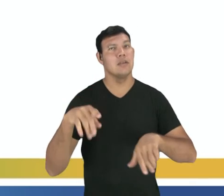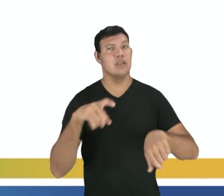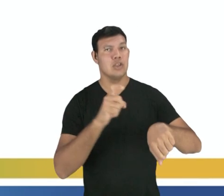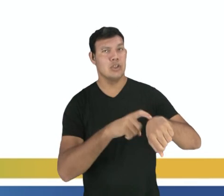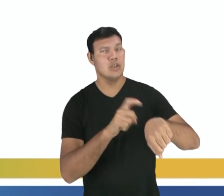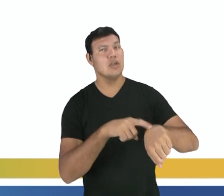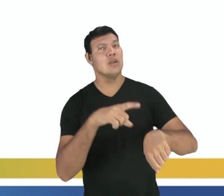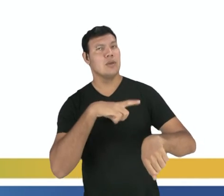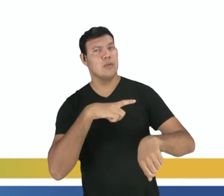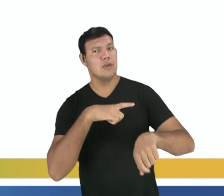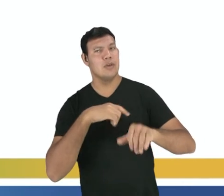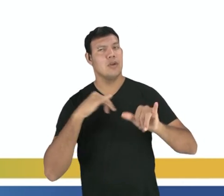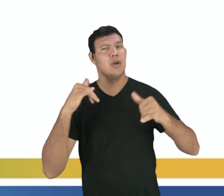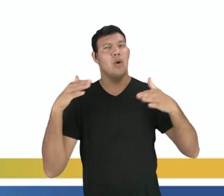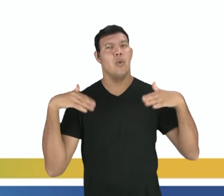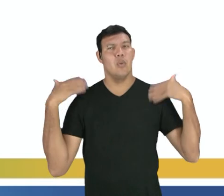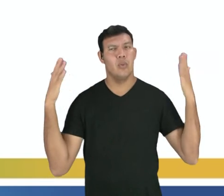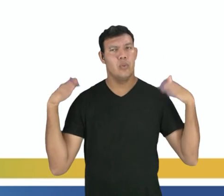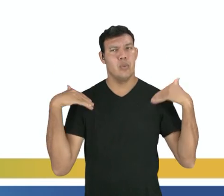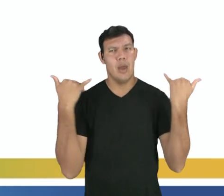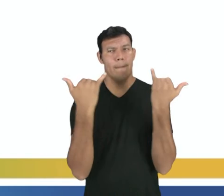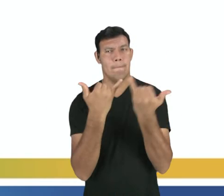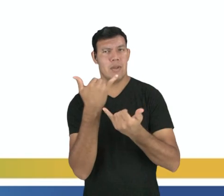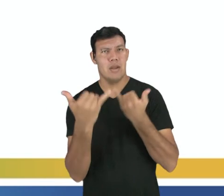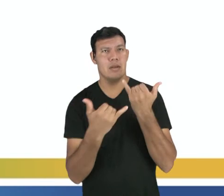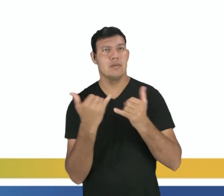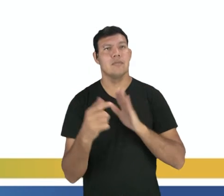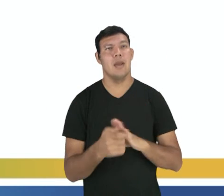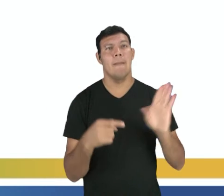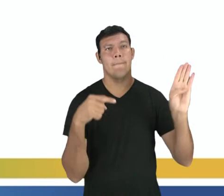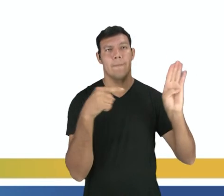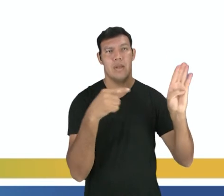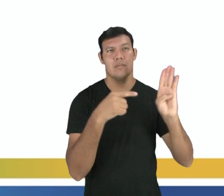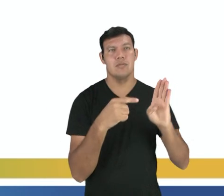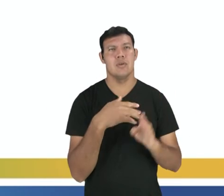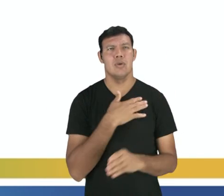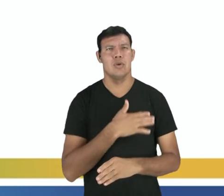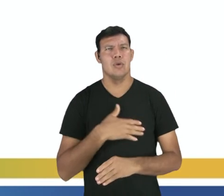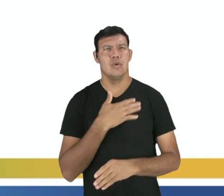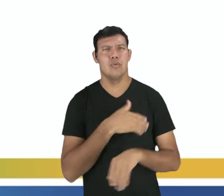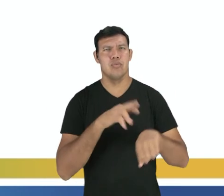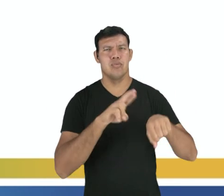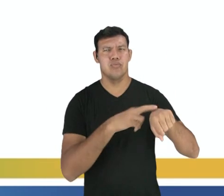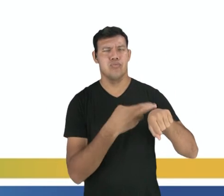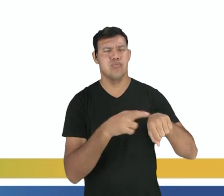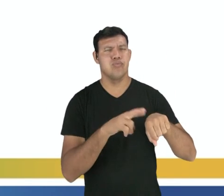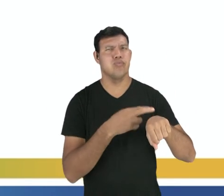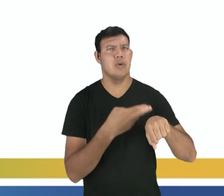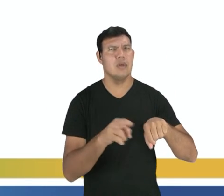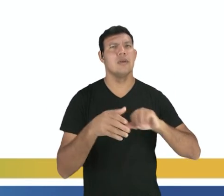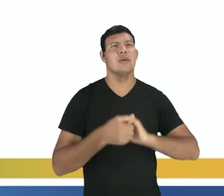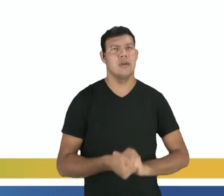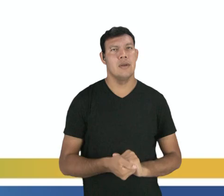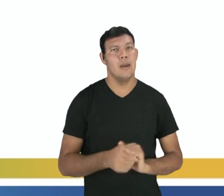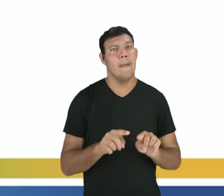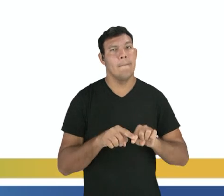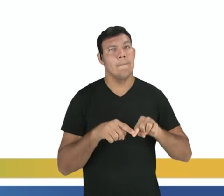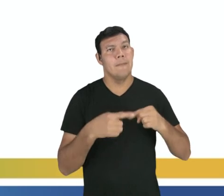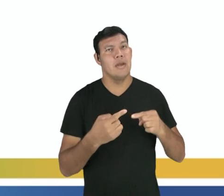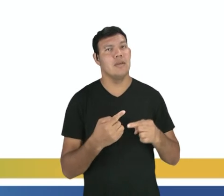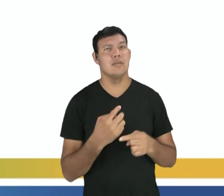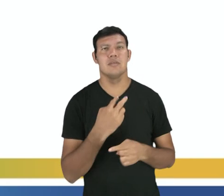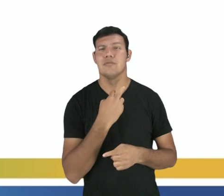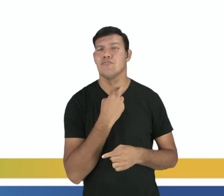divertir. Eu gosto muito de chocolate, mas não posso comer para não engordar. São somente